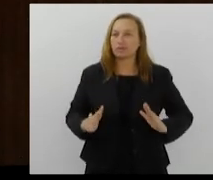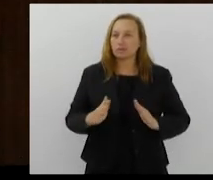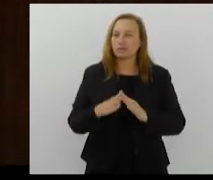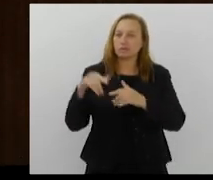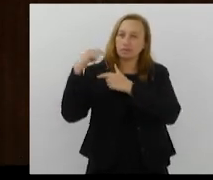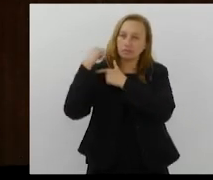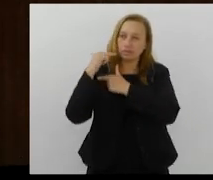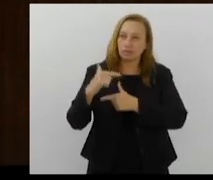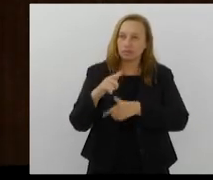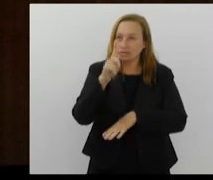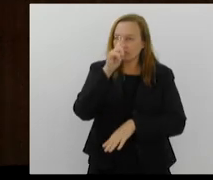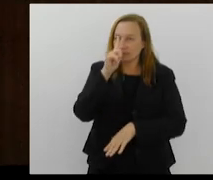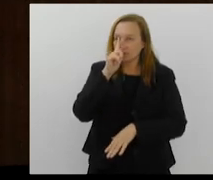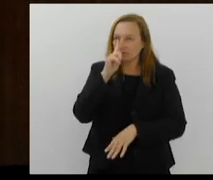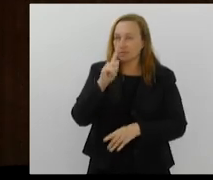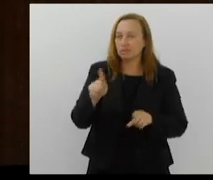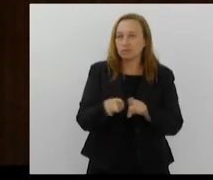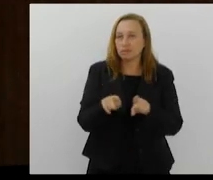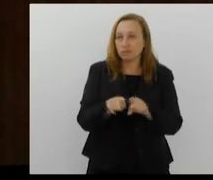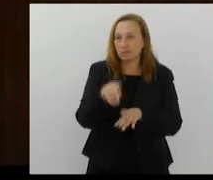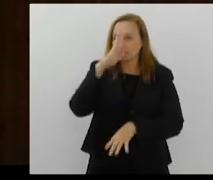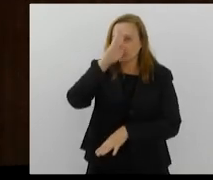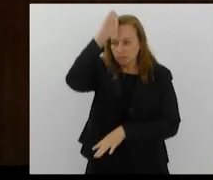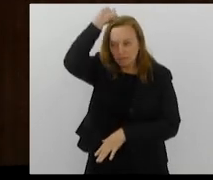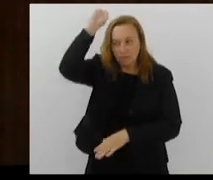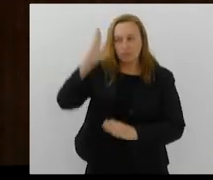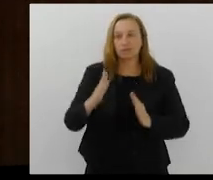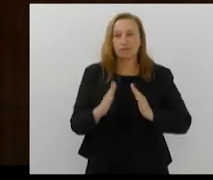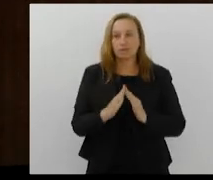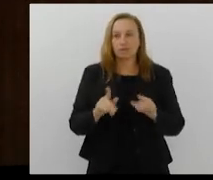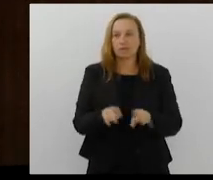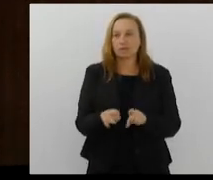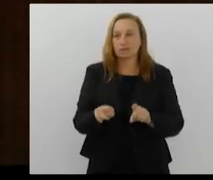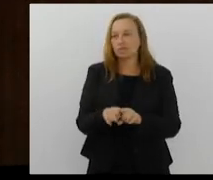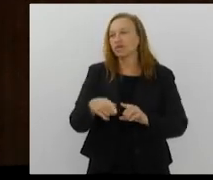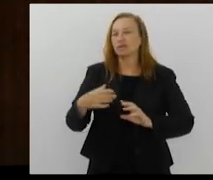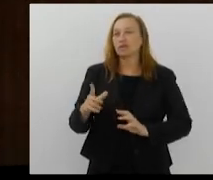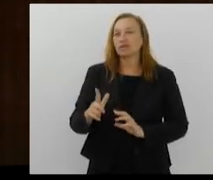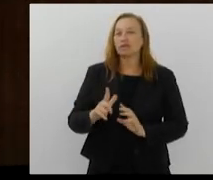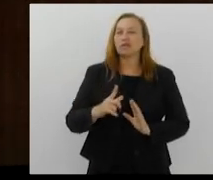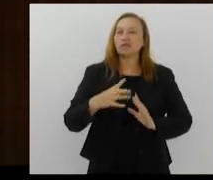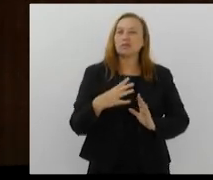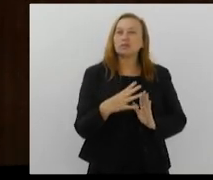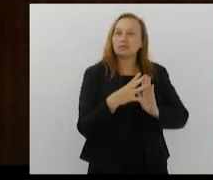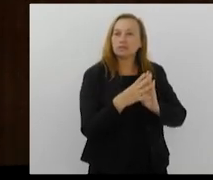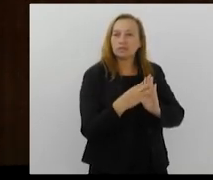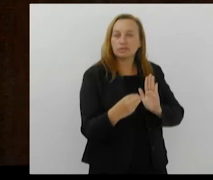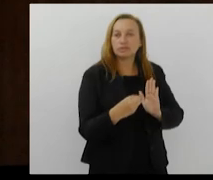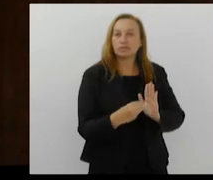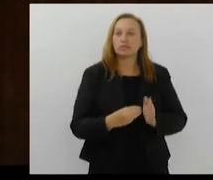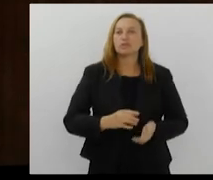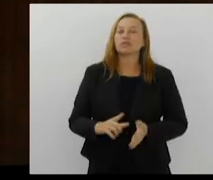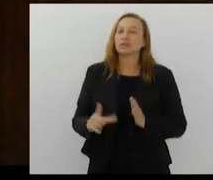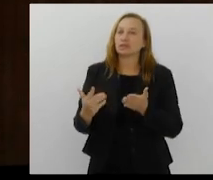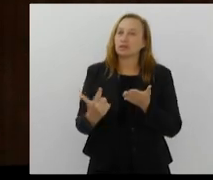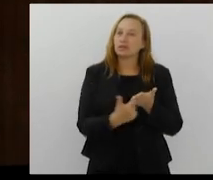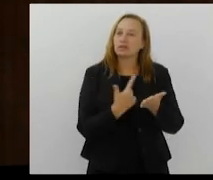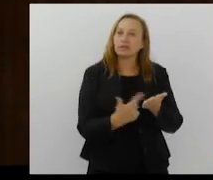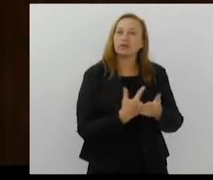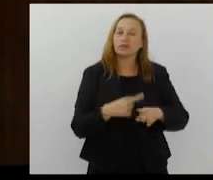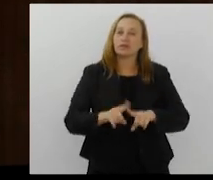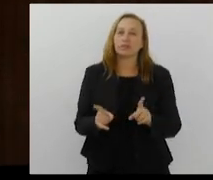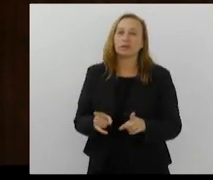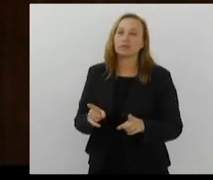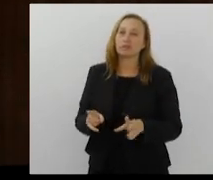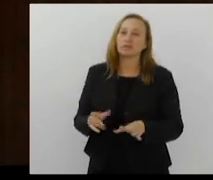tradição grega e romana, né? E a casa tem se destacado também, não só como um sebo e uma livraria, mas como